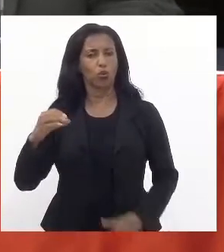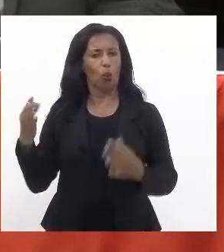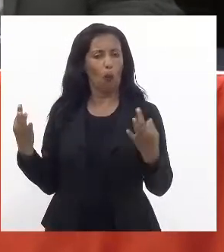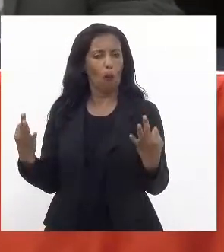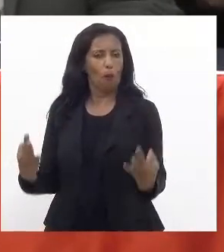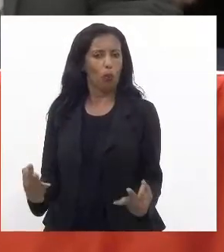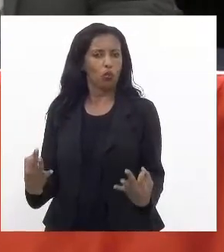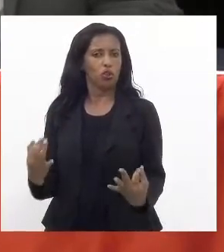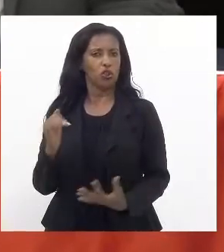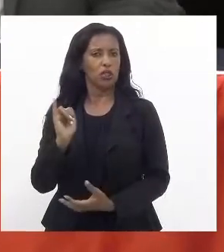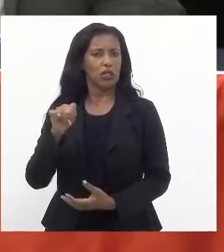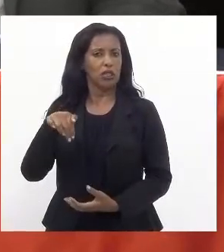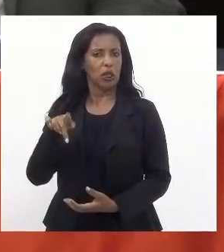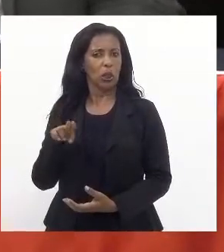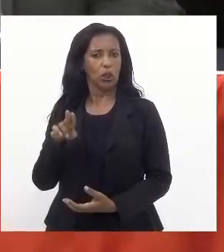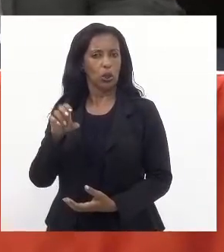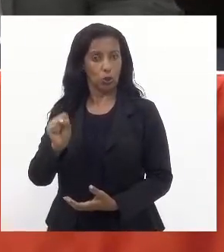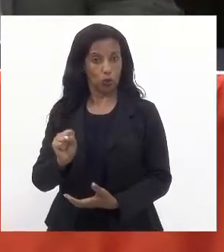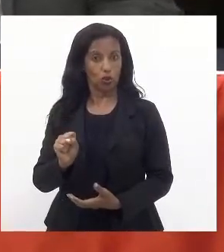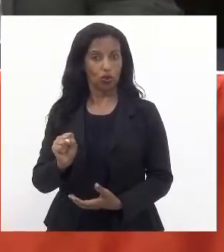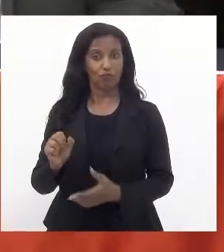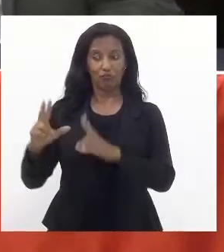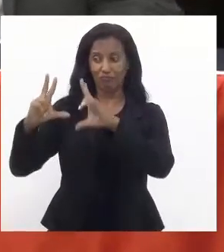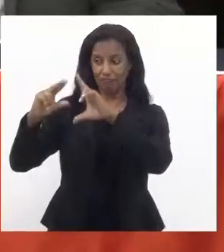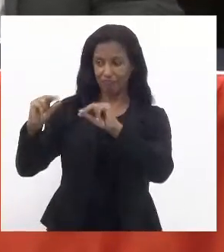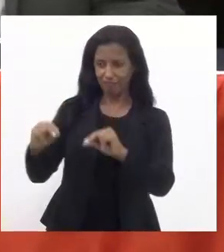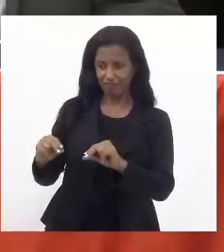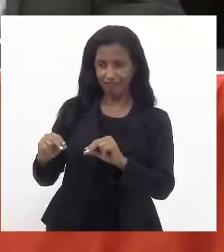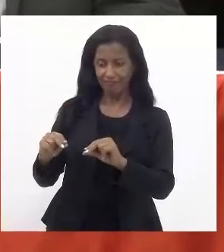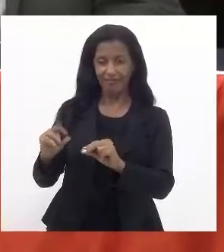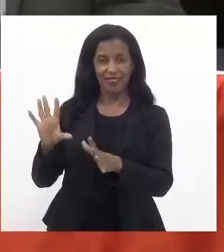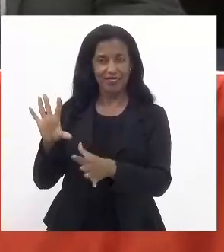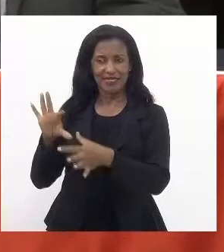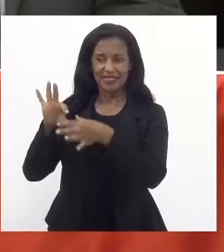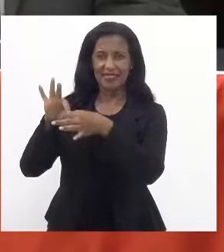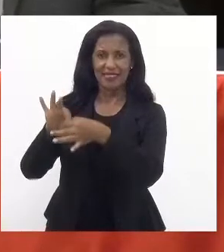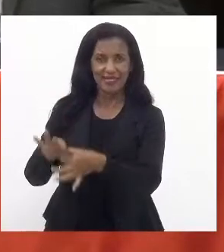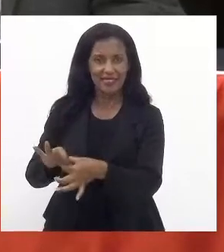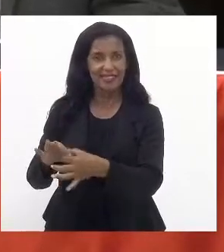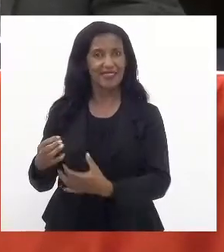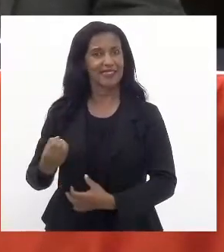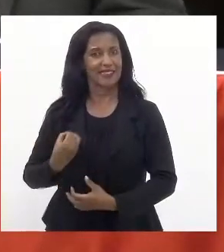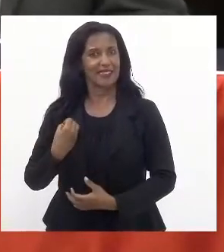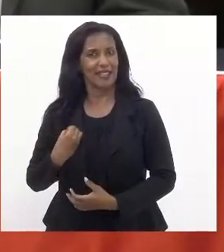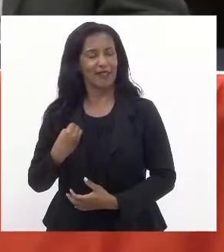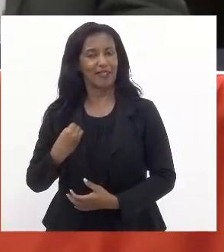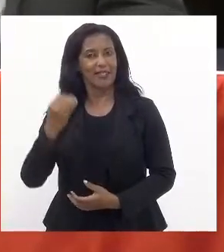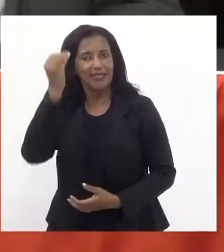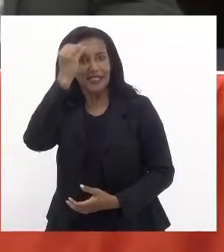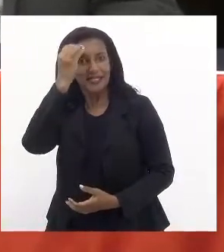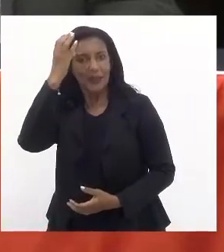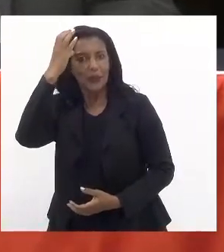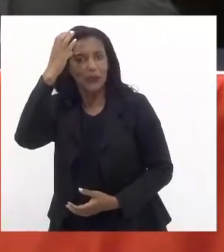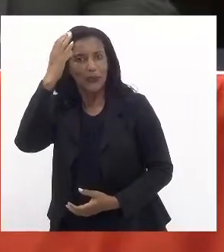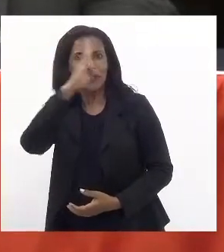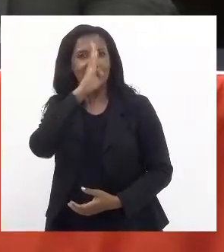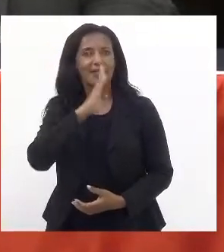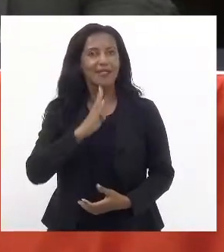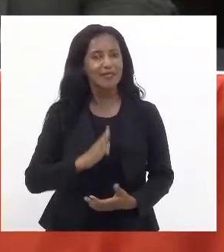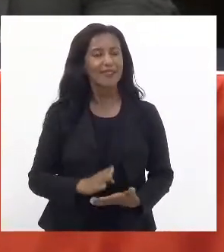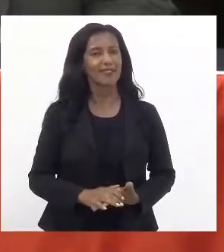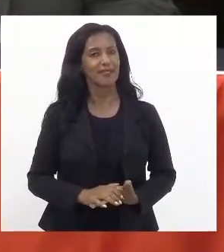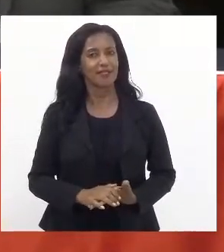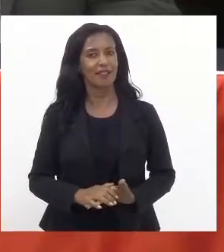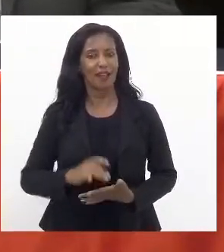budistas e hindus. Os libaneses estão integrados na vida e na cultura brasileira.